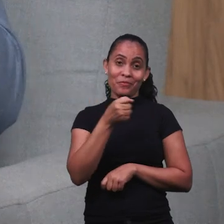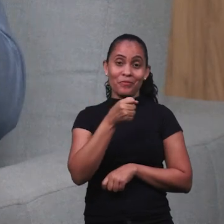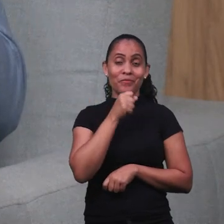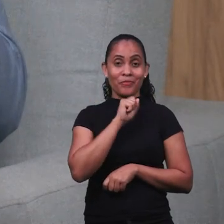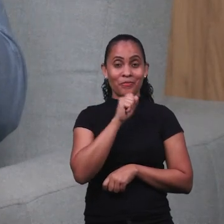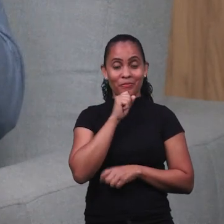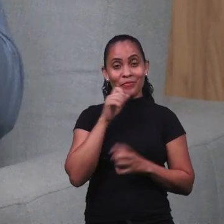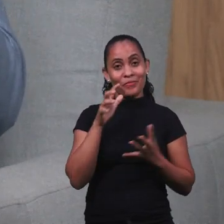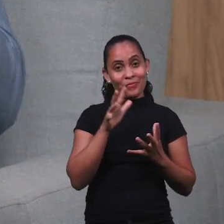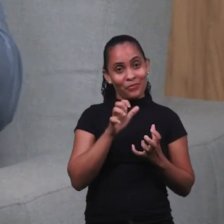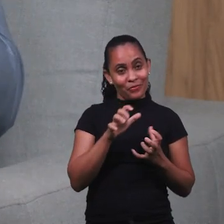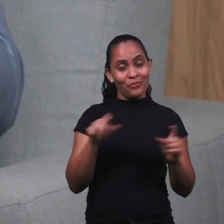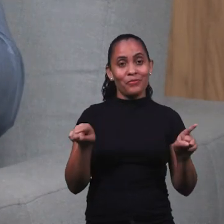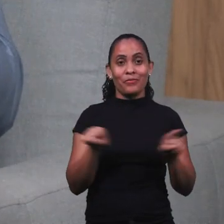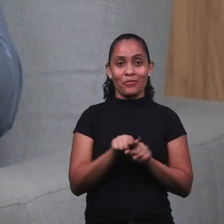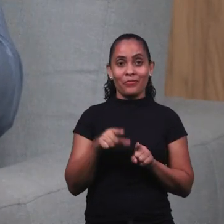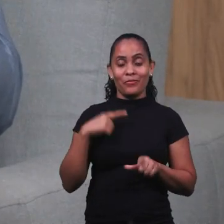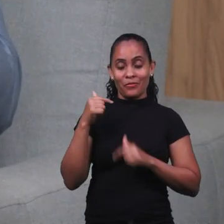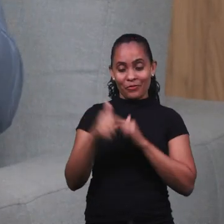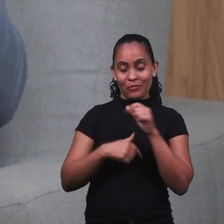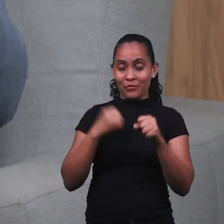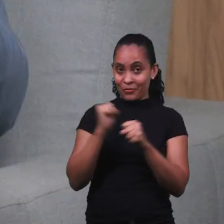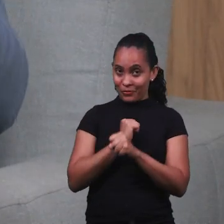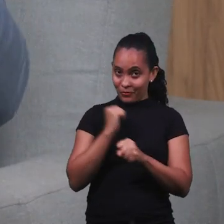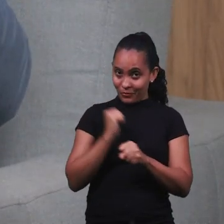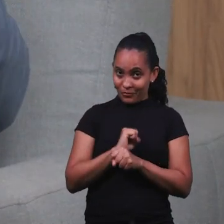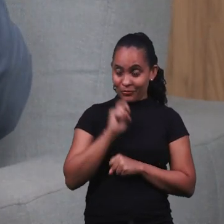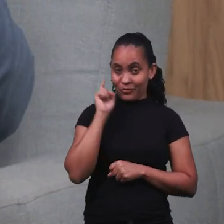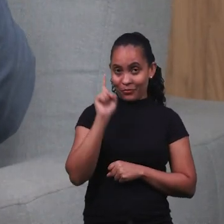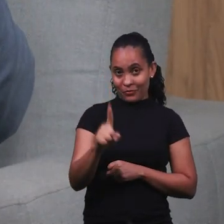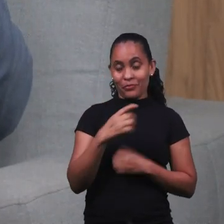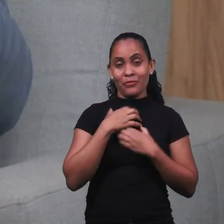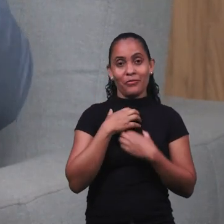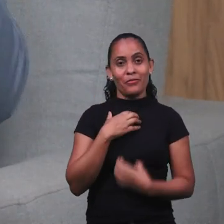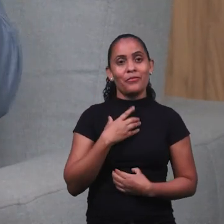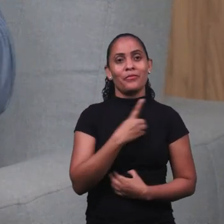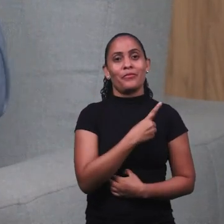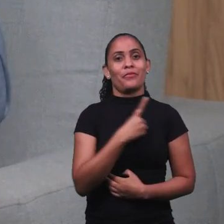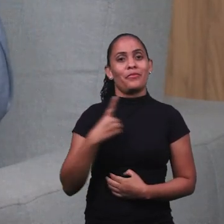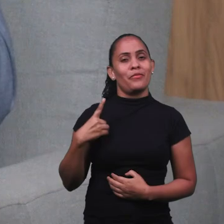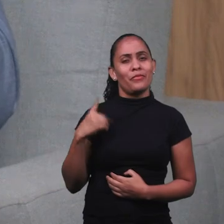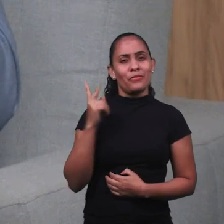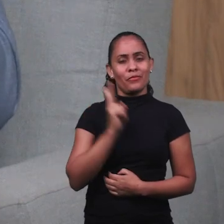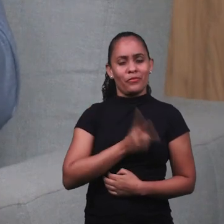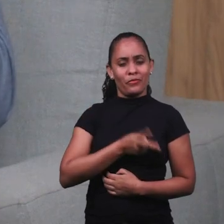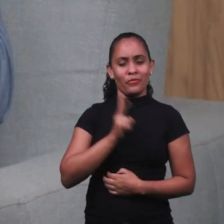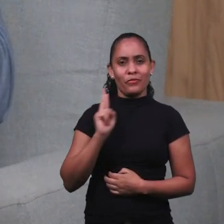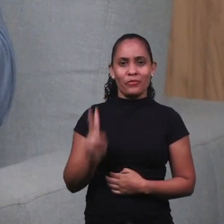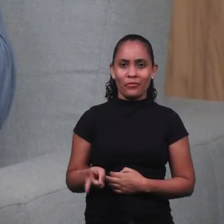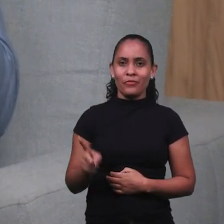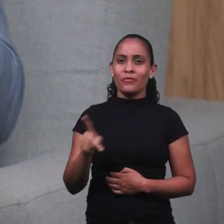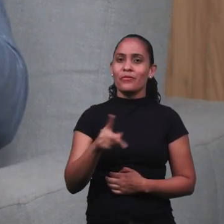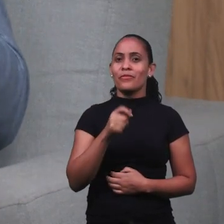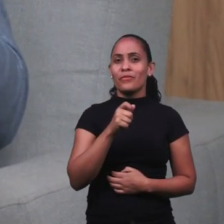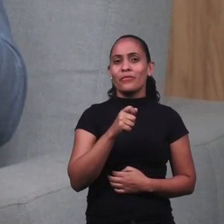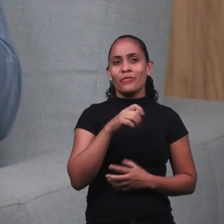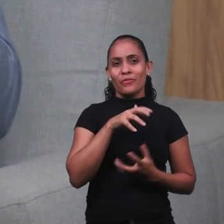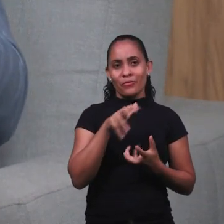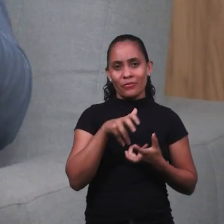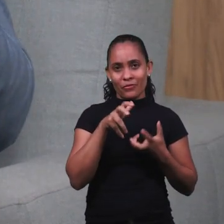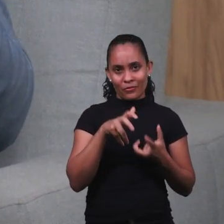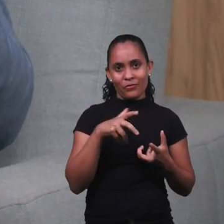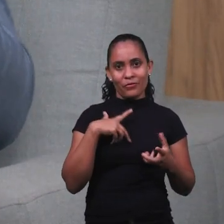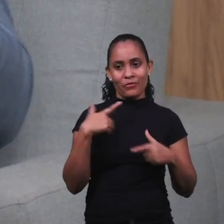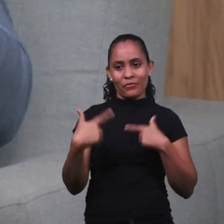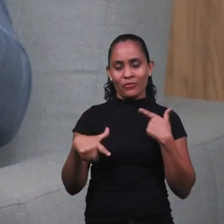irmã idosa, que realiza a obra, você é um obreiro, um diácono, você é professora, você é senhora do trabalho de